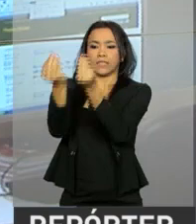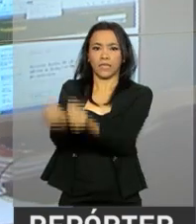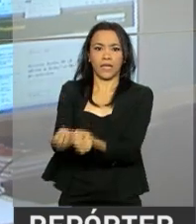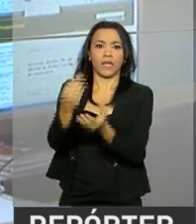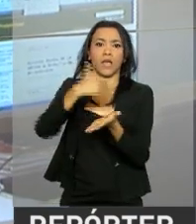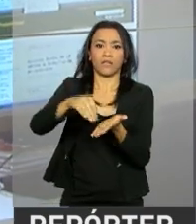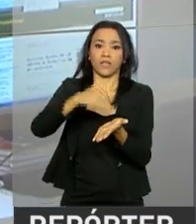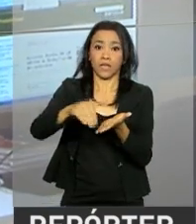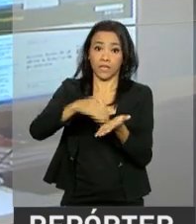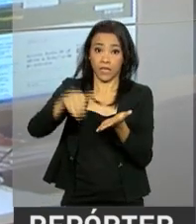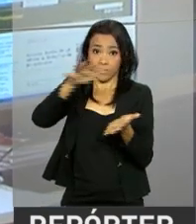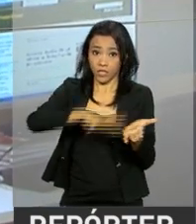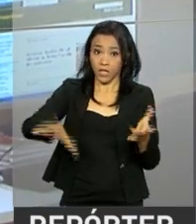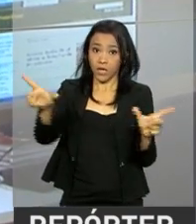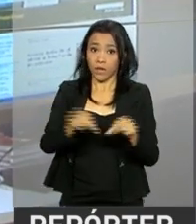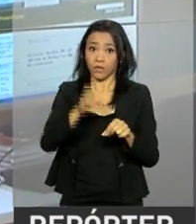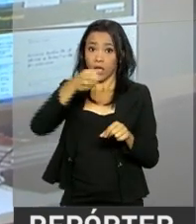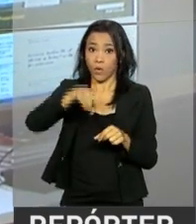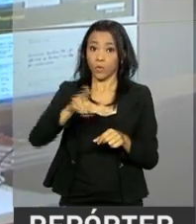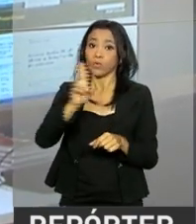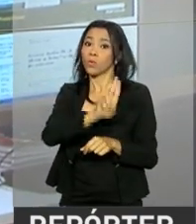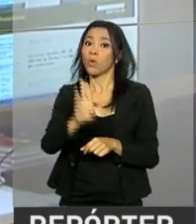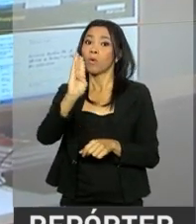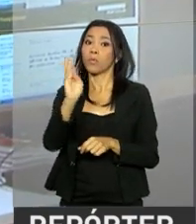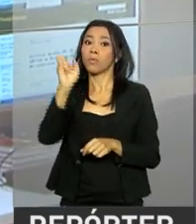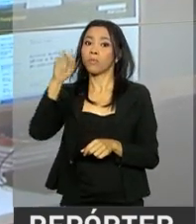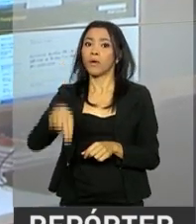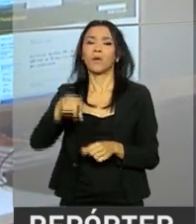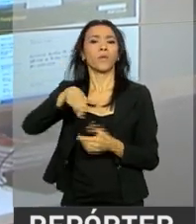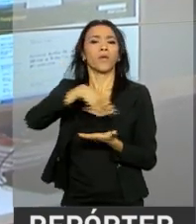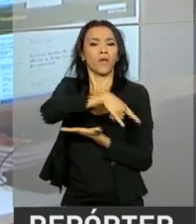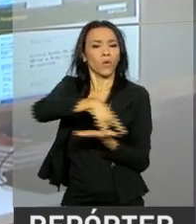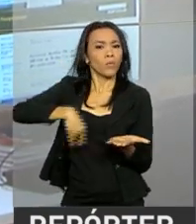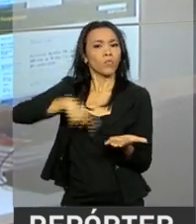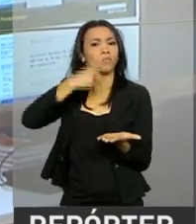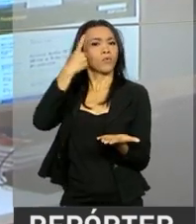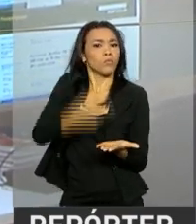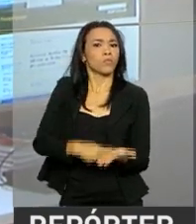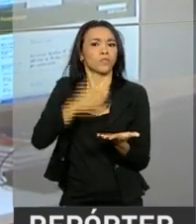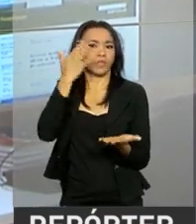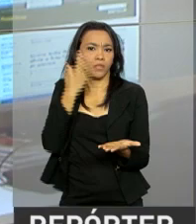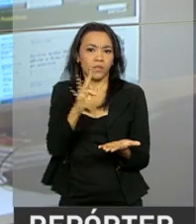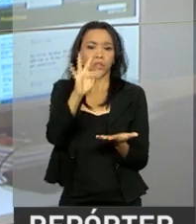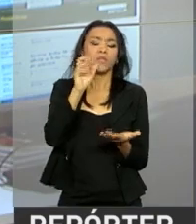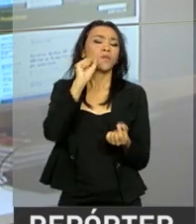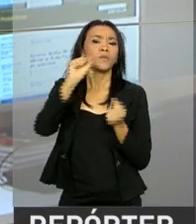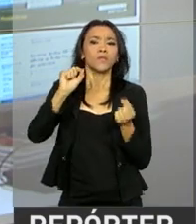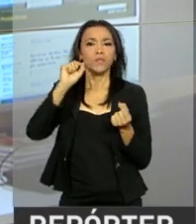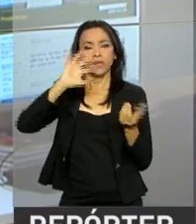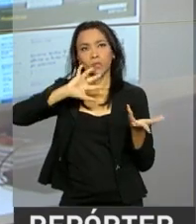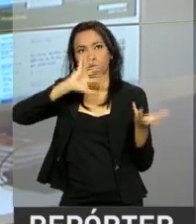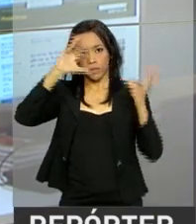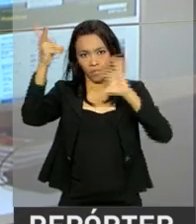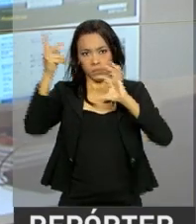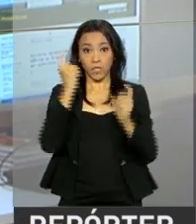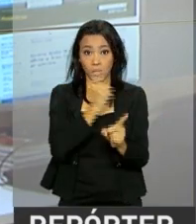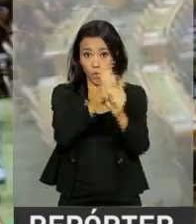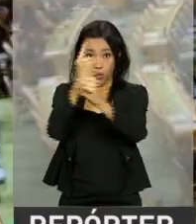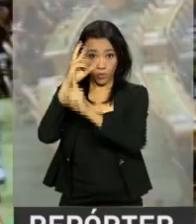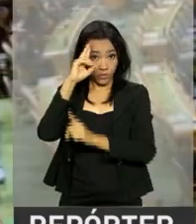geral da ONU Bank Moon da ratificação do acordo de Paris para mudança do clima e também por um encontro com